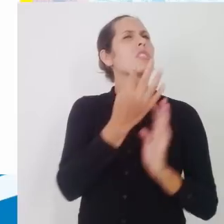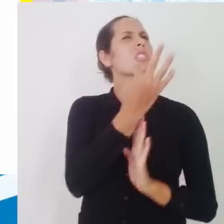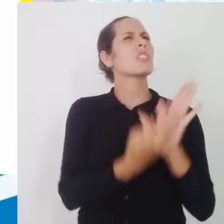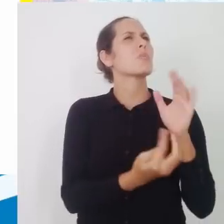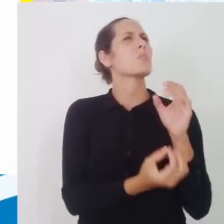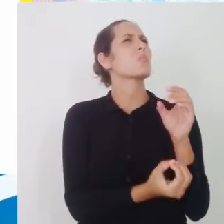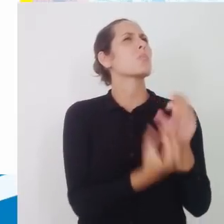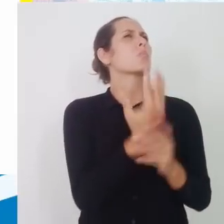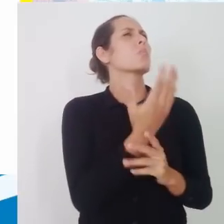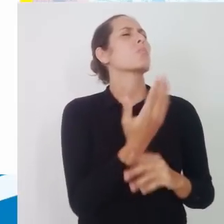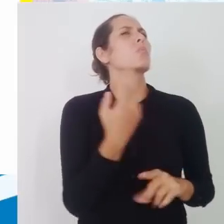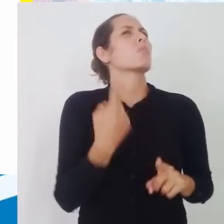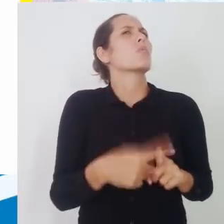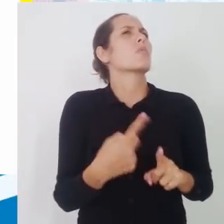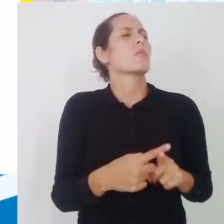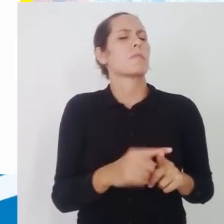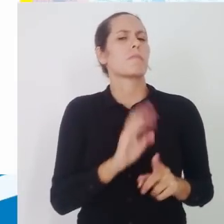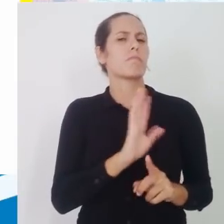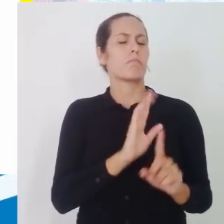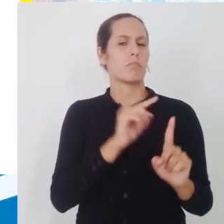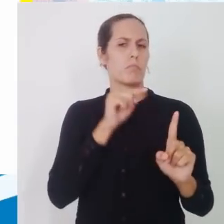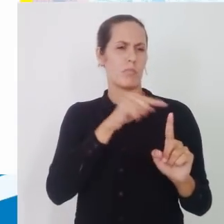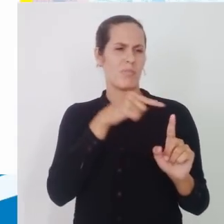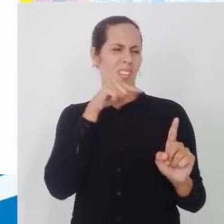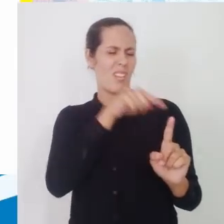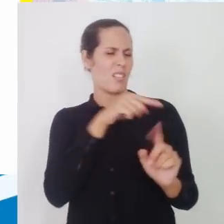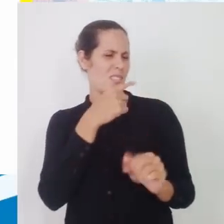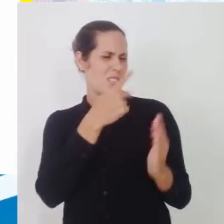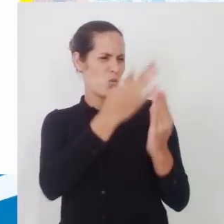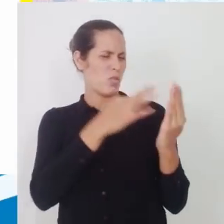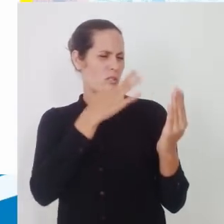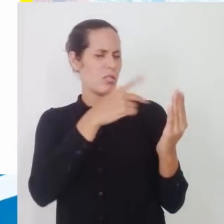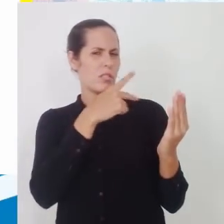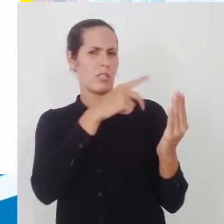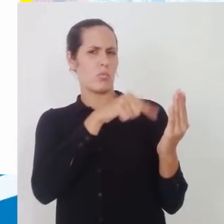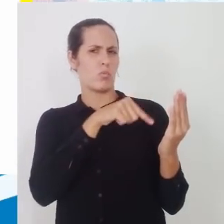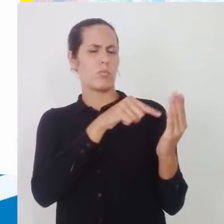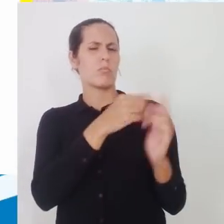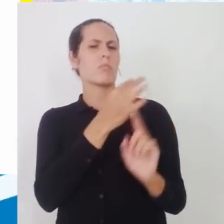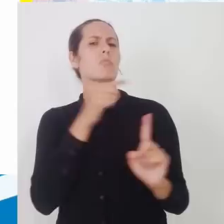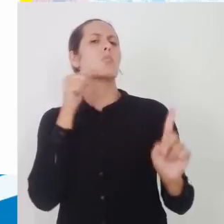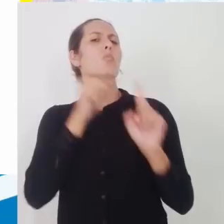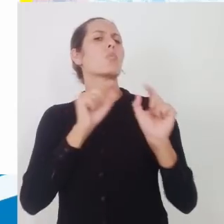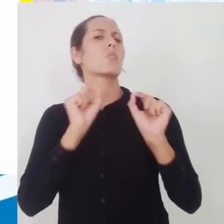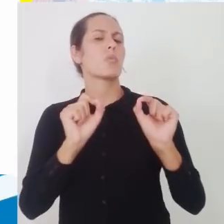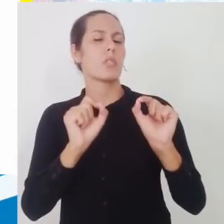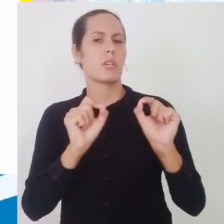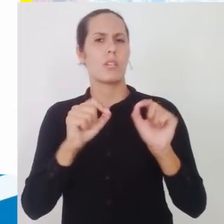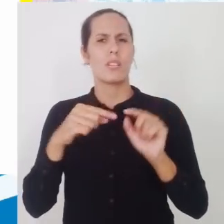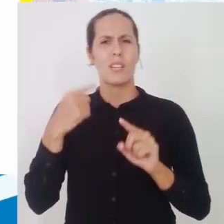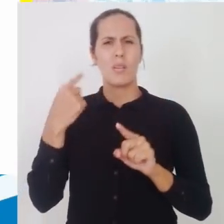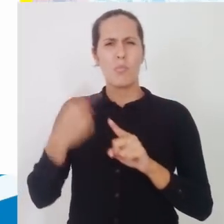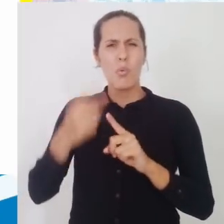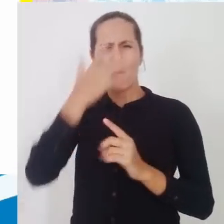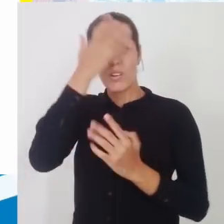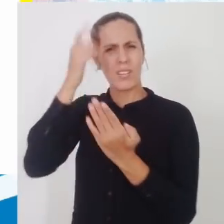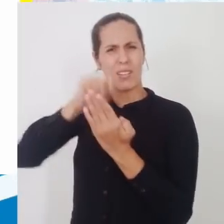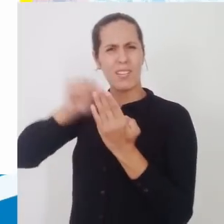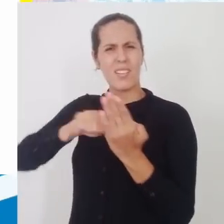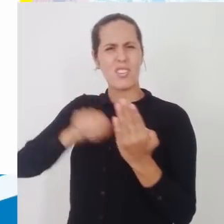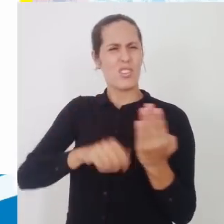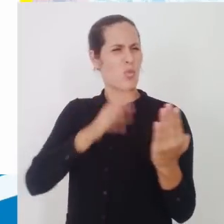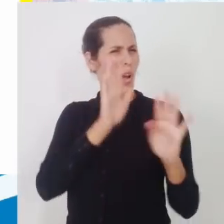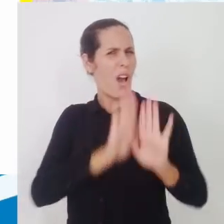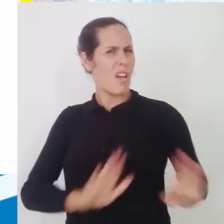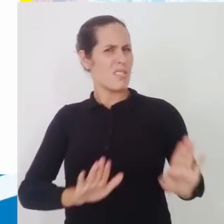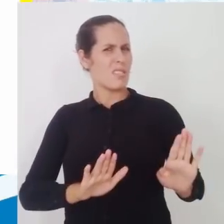pessoa escreveu isso daqui, dessa forma aqui? A outra pergunta é do que fala principalmente o texto,